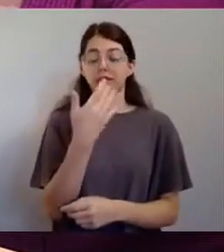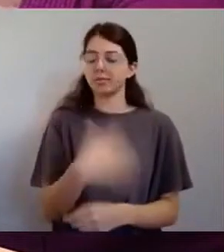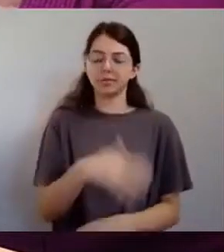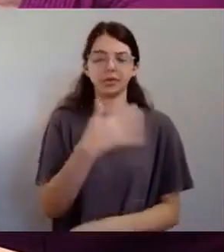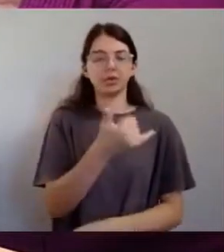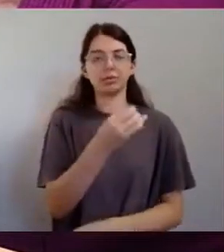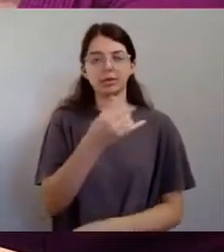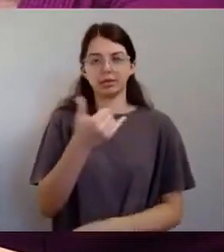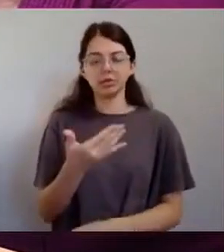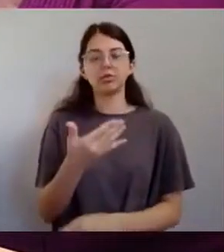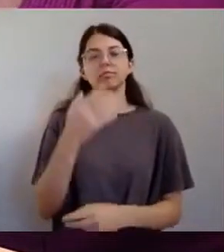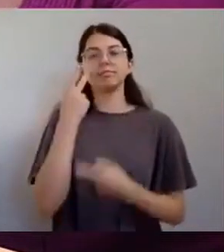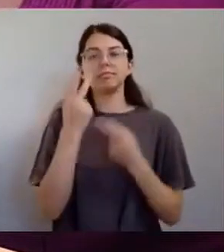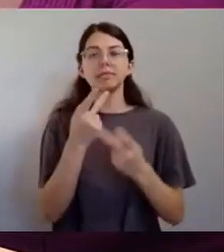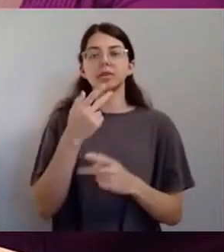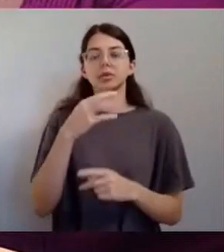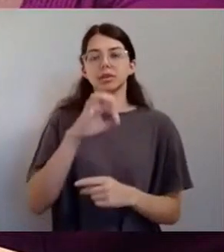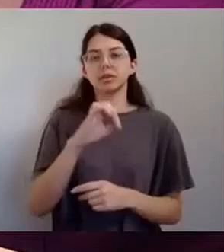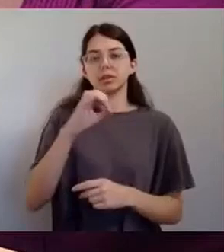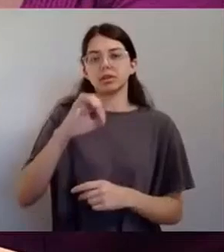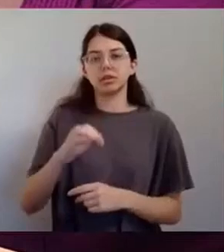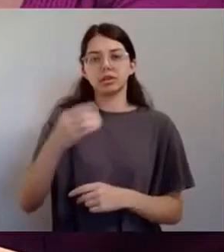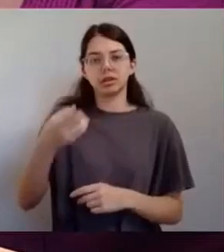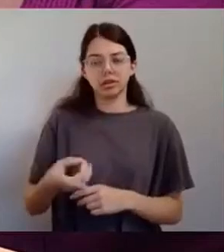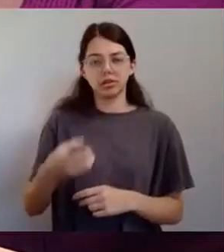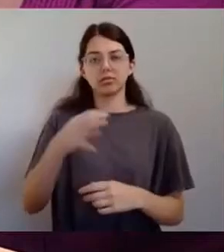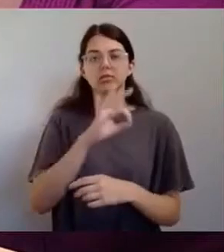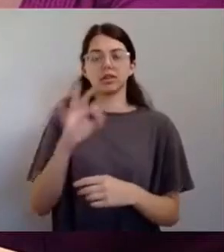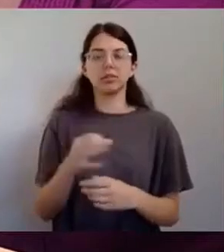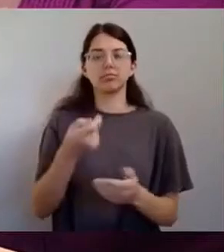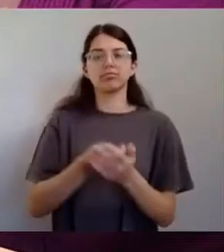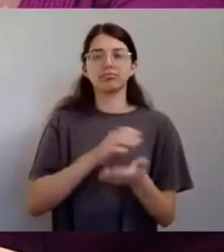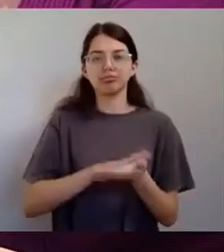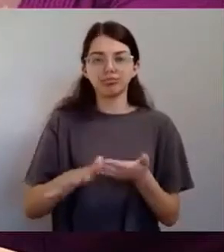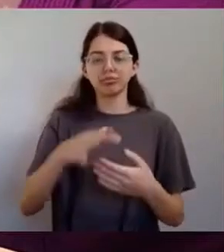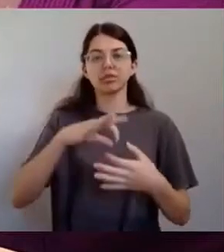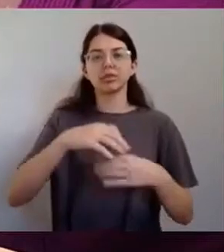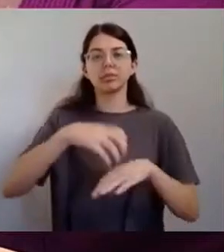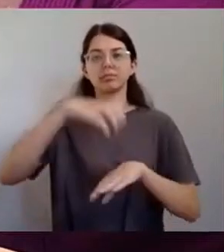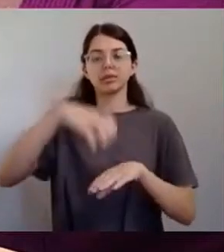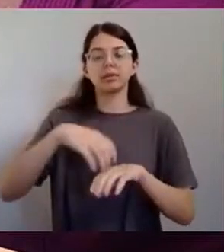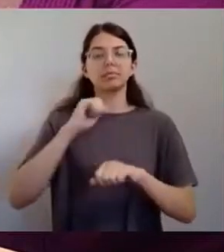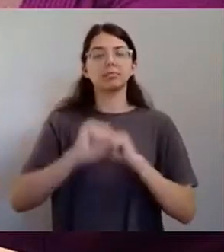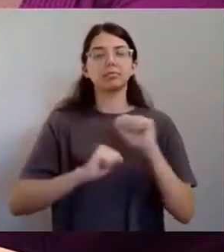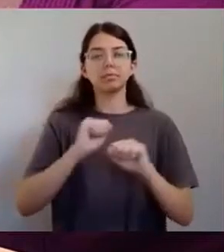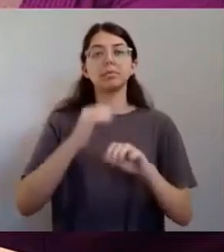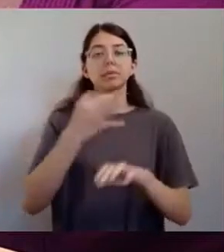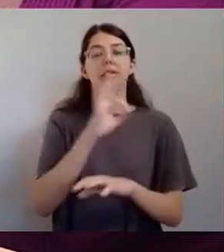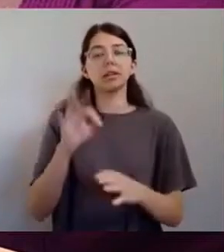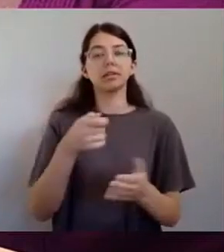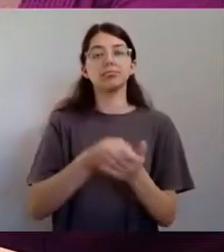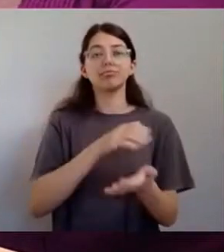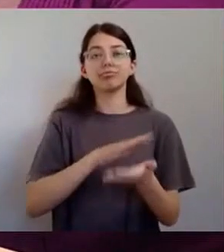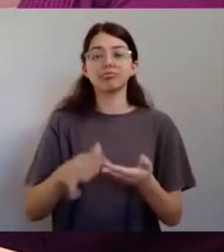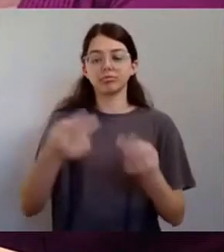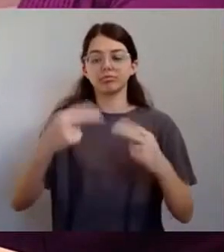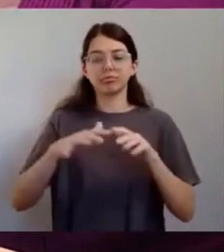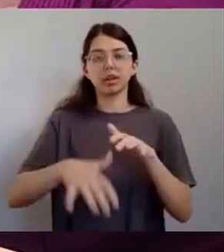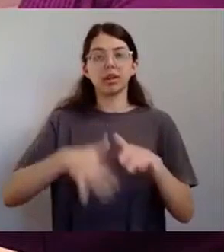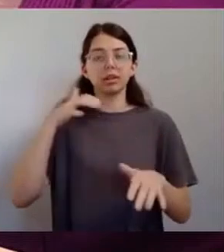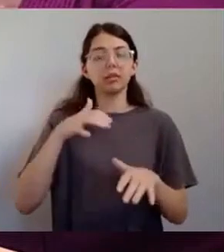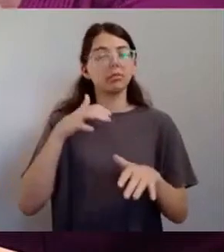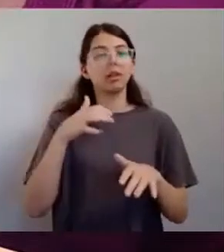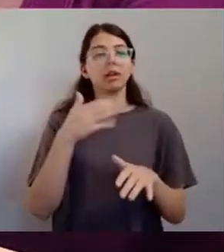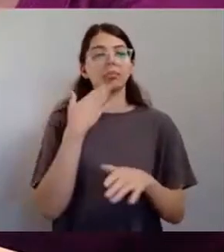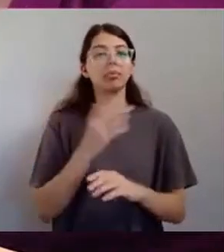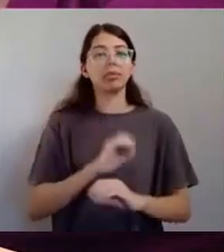889, a isenção do pagamento das taxas referente à emissão do alvará de loteamento, sem que a isenção de taxas tivesse passado aqui e sido submetida a esta Assembleia,